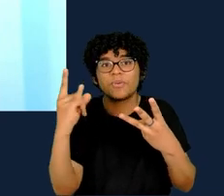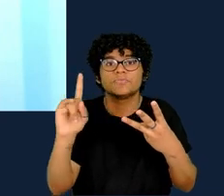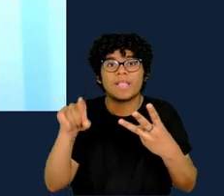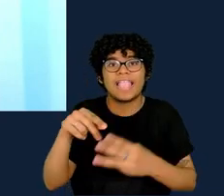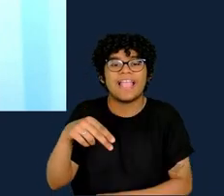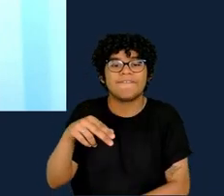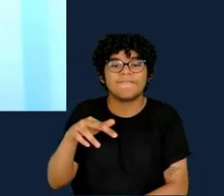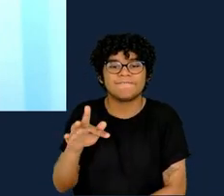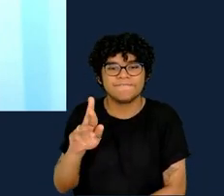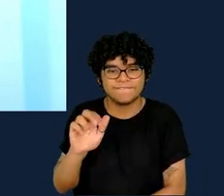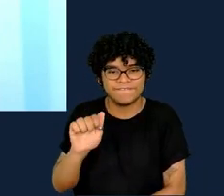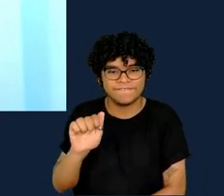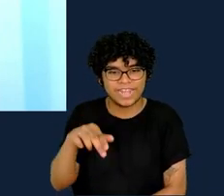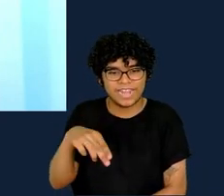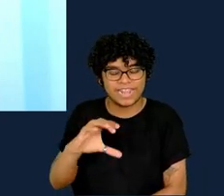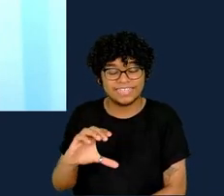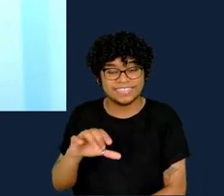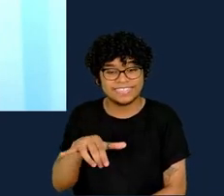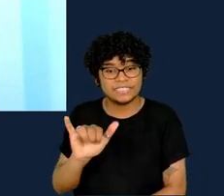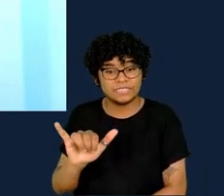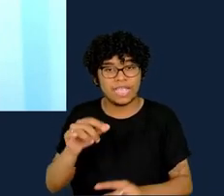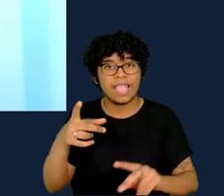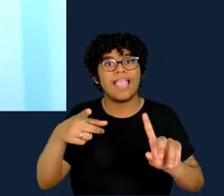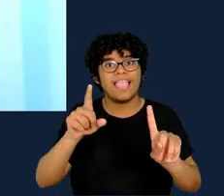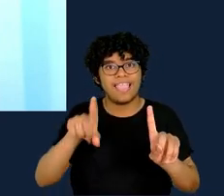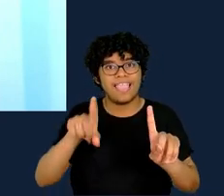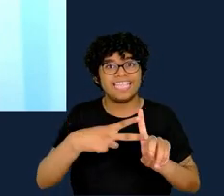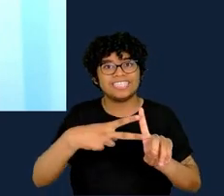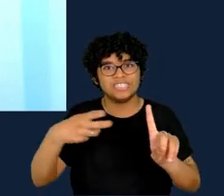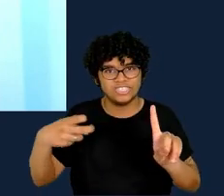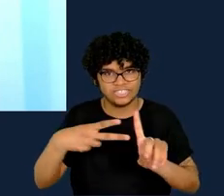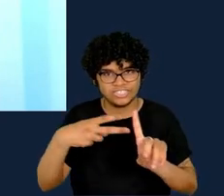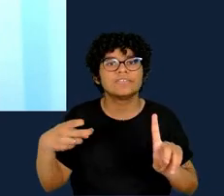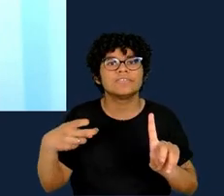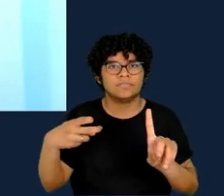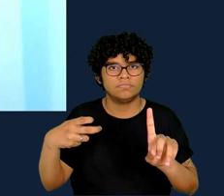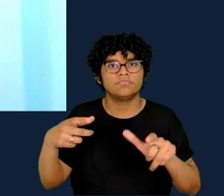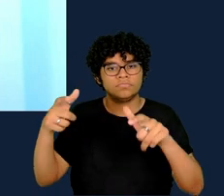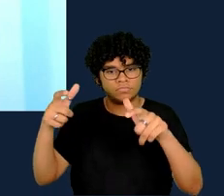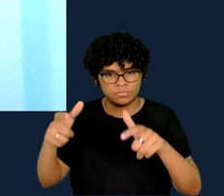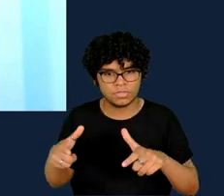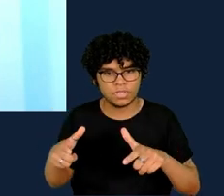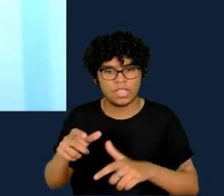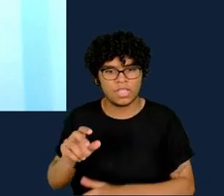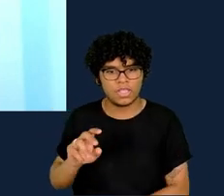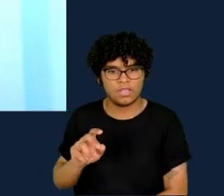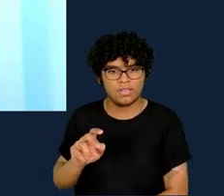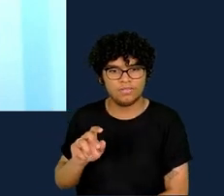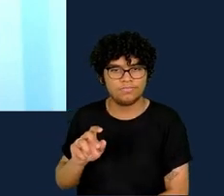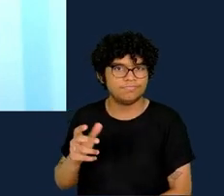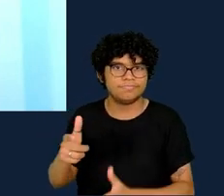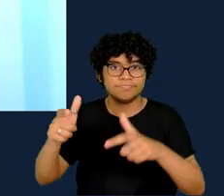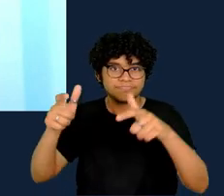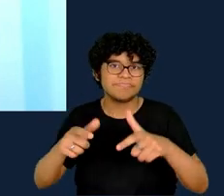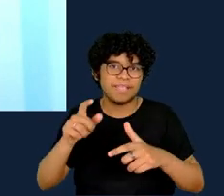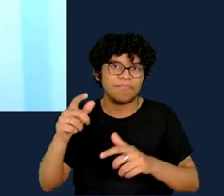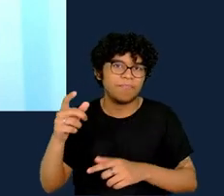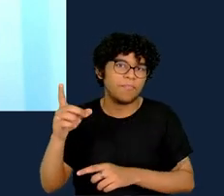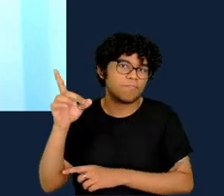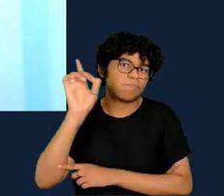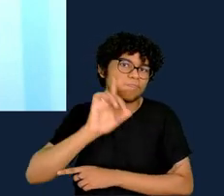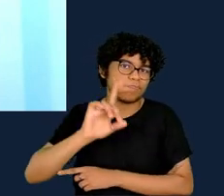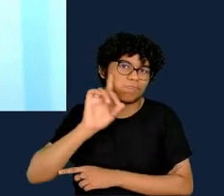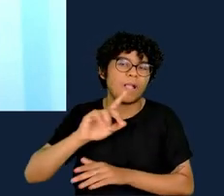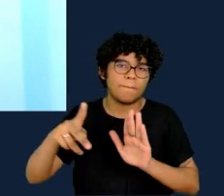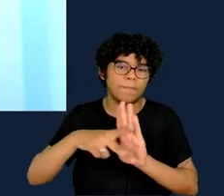terra indígena Alto Rio, da comunidade Wanaliana, do Rio Içana, no município São Gabriel da